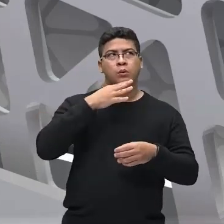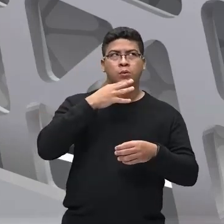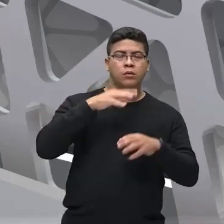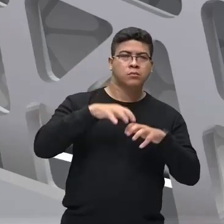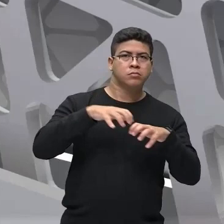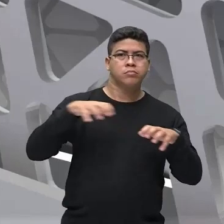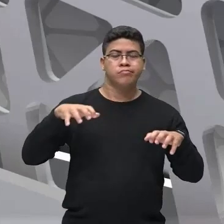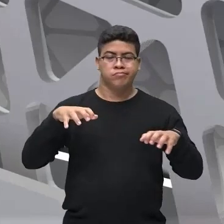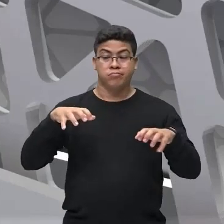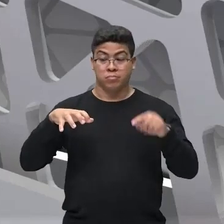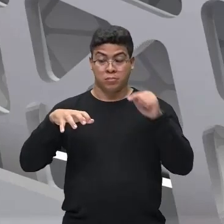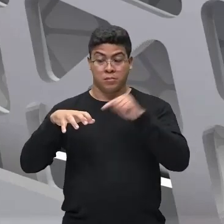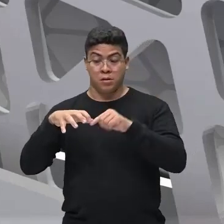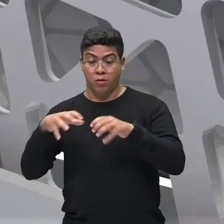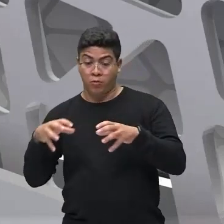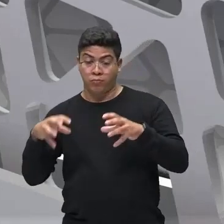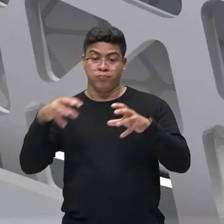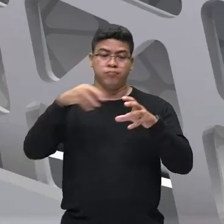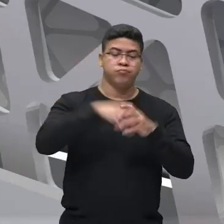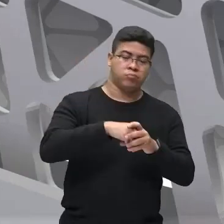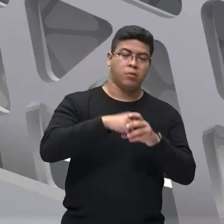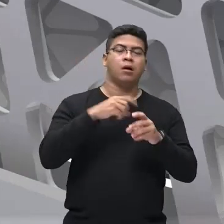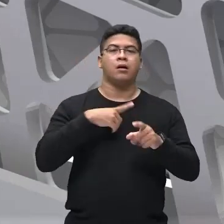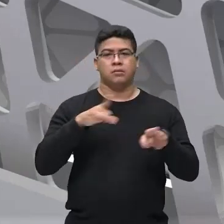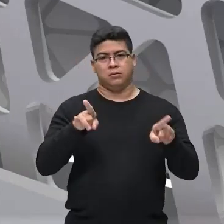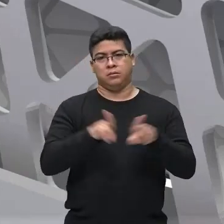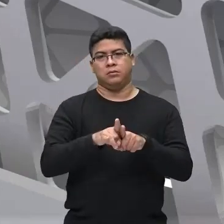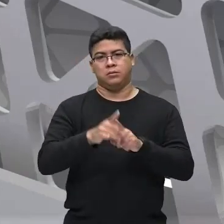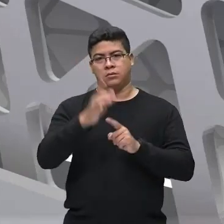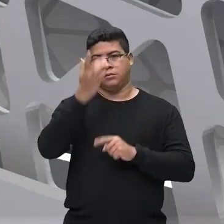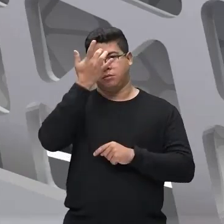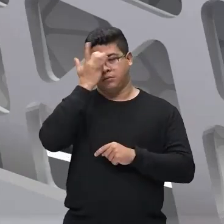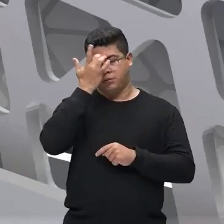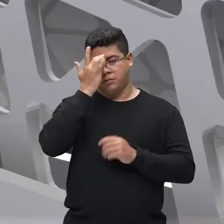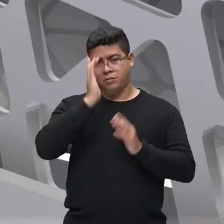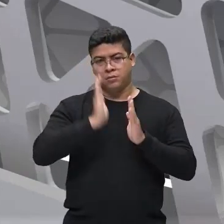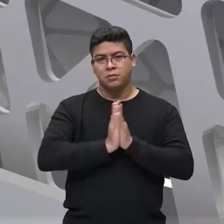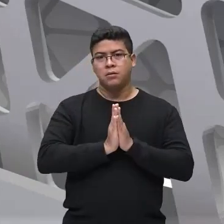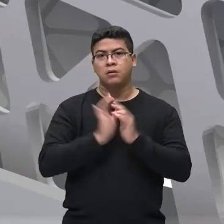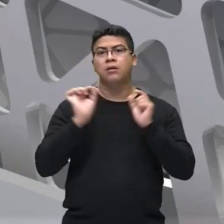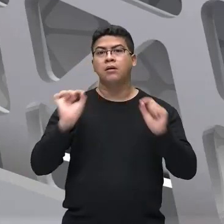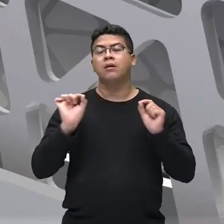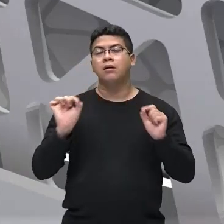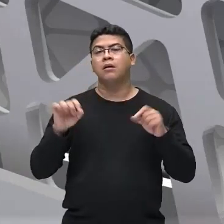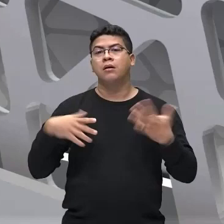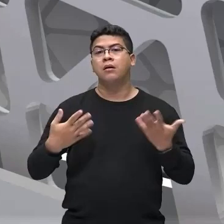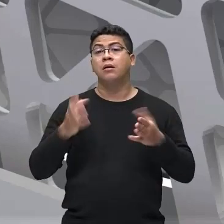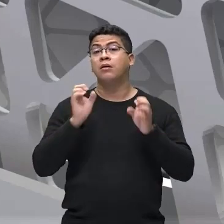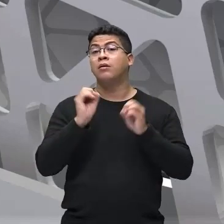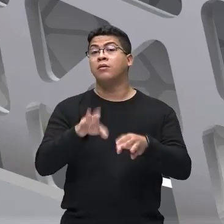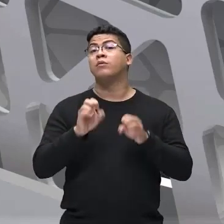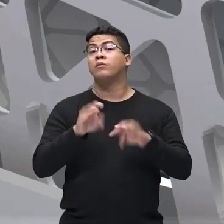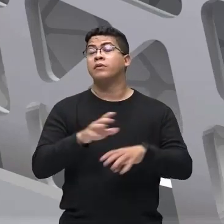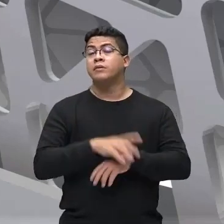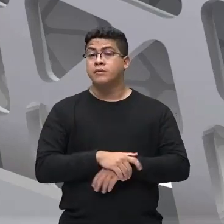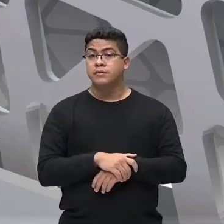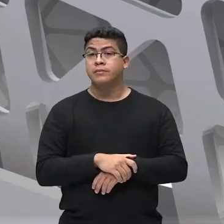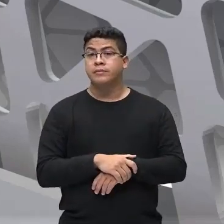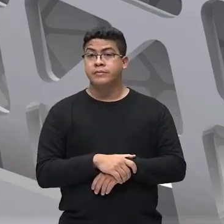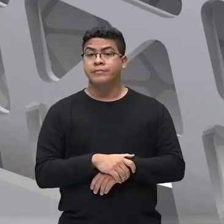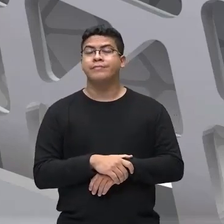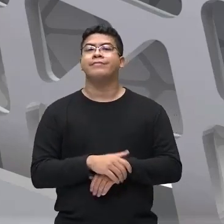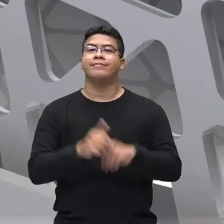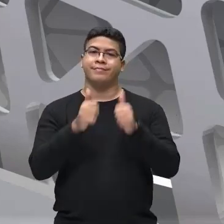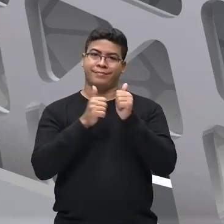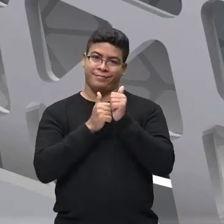se aprofundar no conhecimento do hinduísmo. E quem é que vai auxiliá-los neste conhecimento?